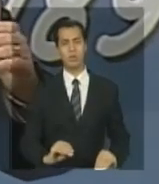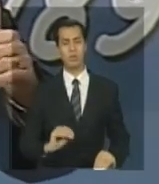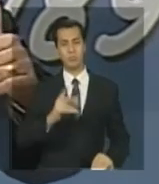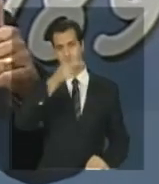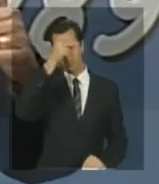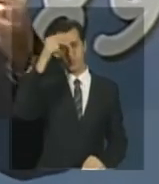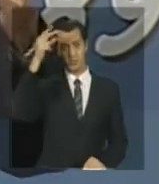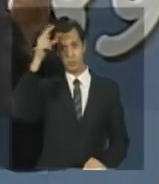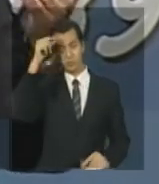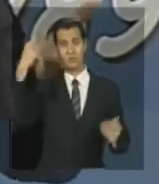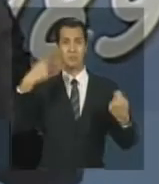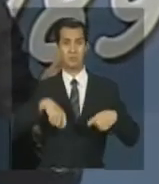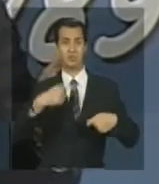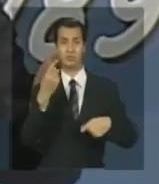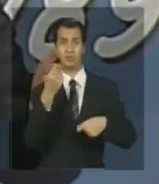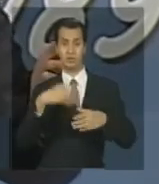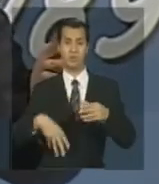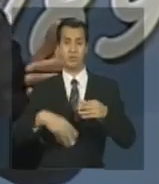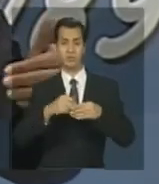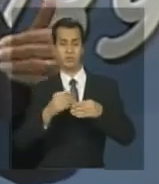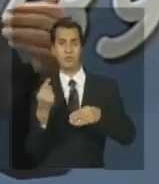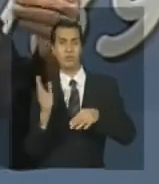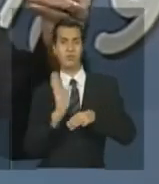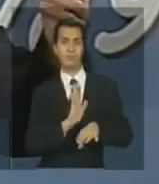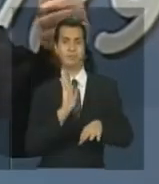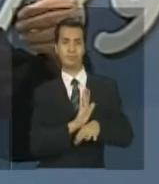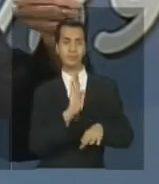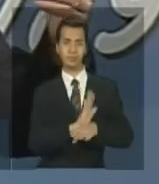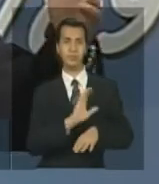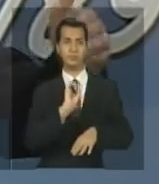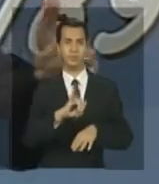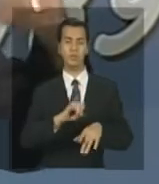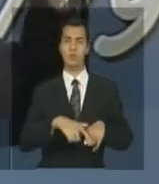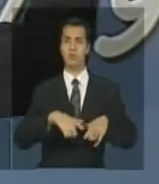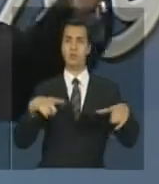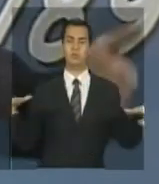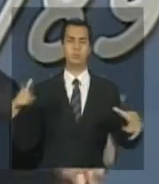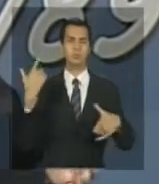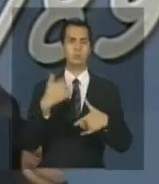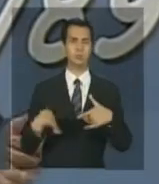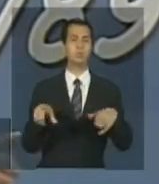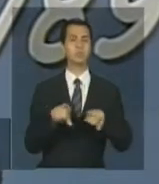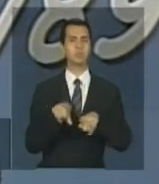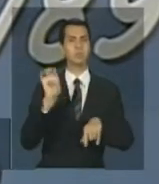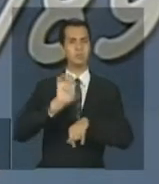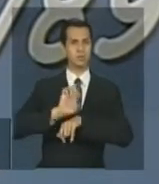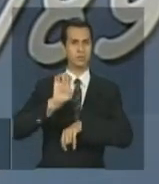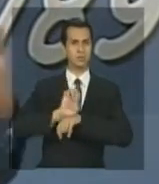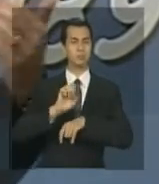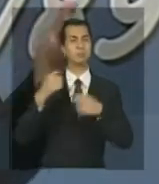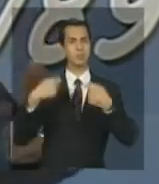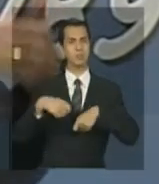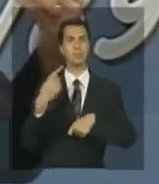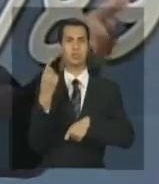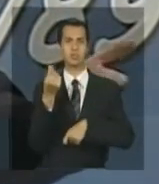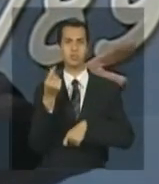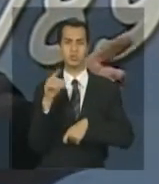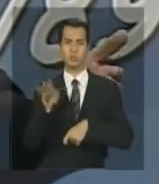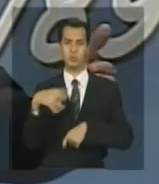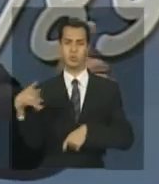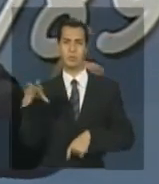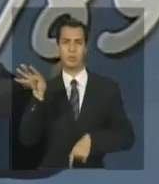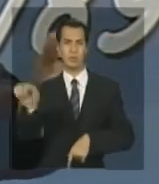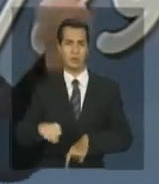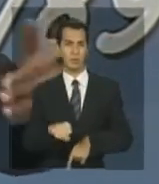tem que bancar aquelas despesas adicionais quando é de grandes proporções o estado também tem que sacar do seu próprio